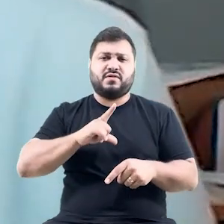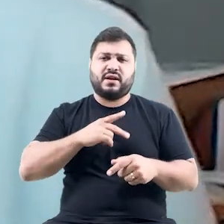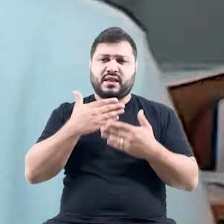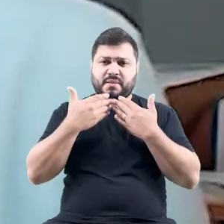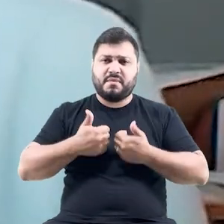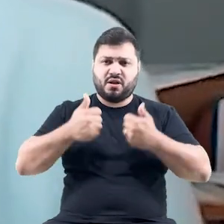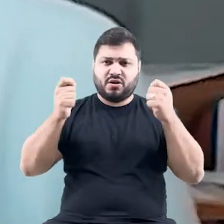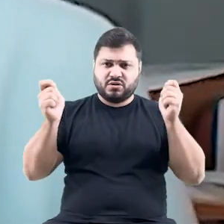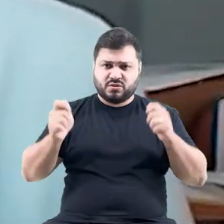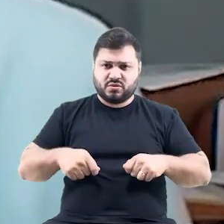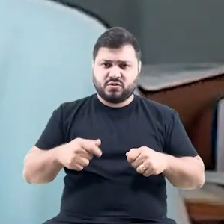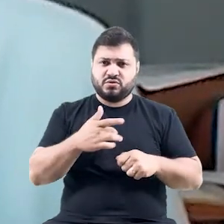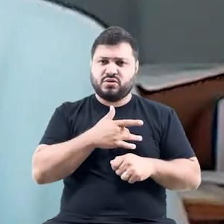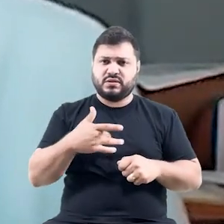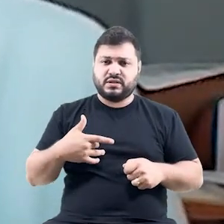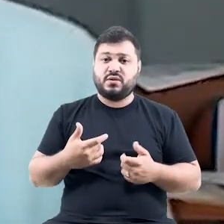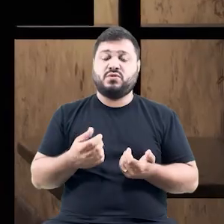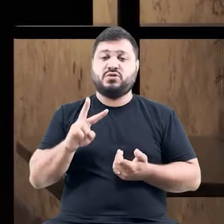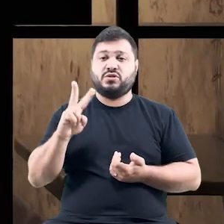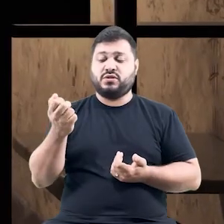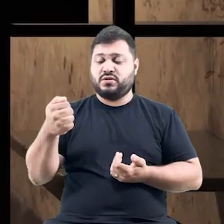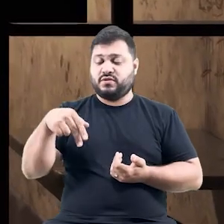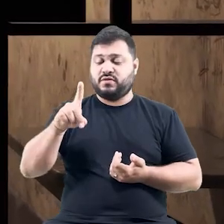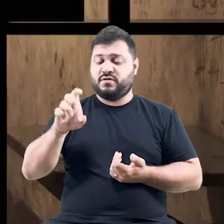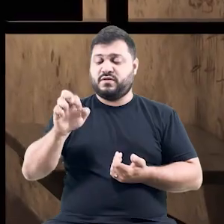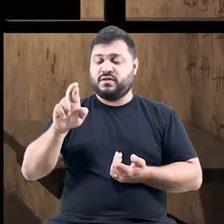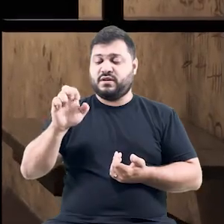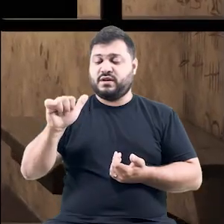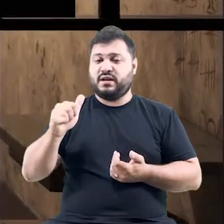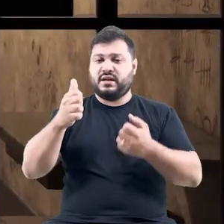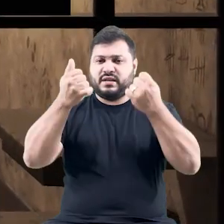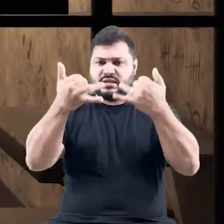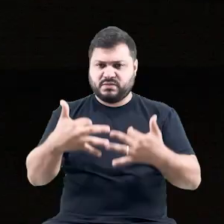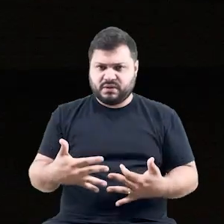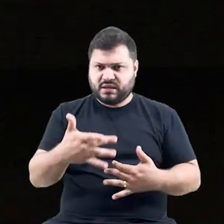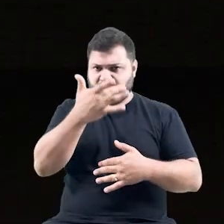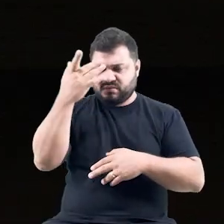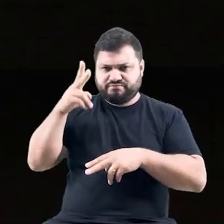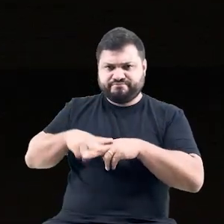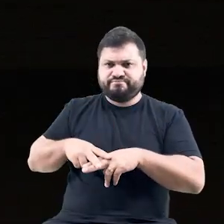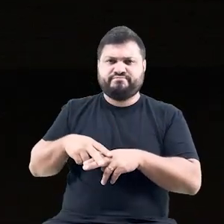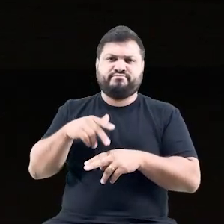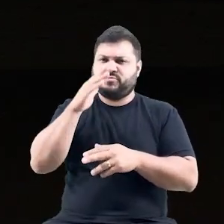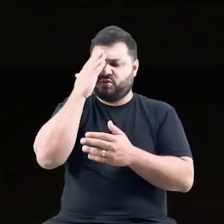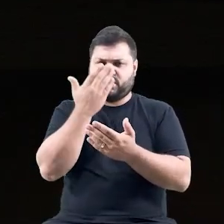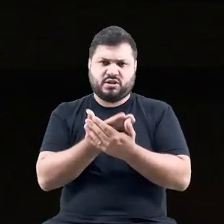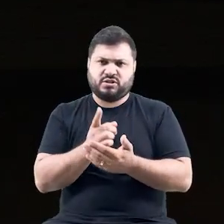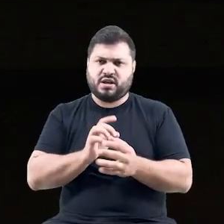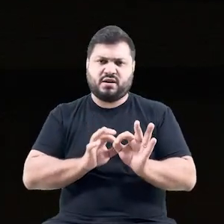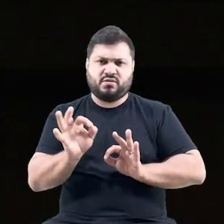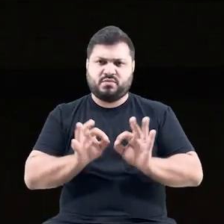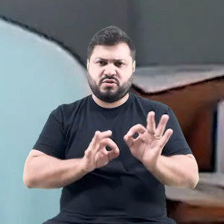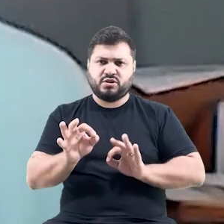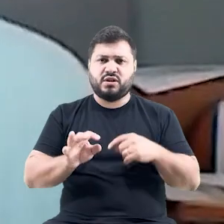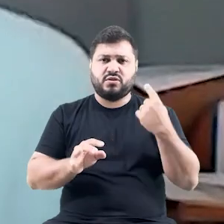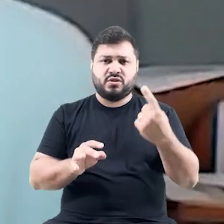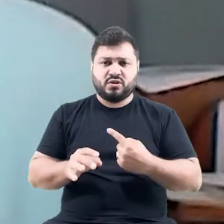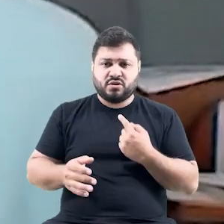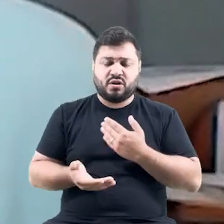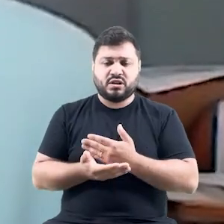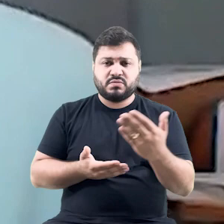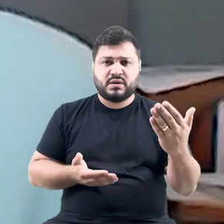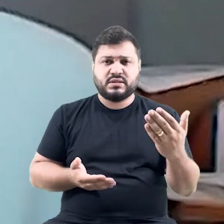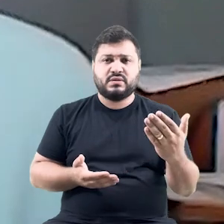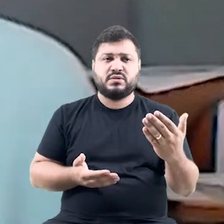terão melhores condições de saúde. Vanderlei explica que, a princípio, os detentos não acreditaram no projeto. Nós